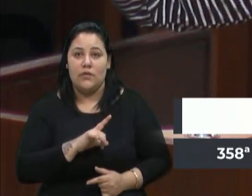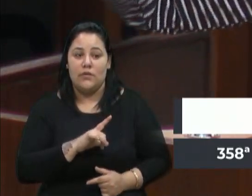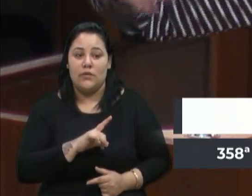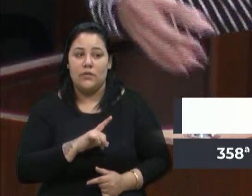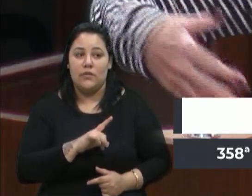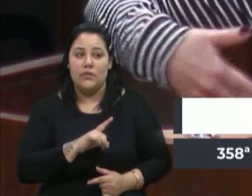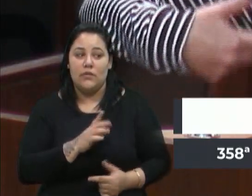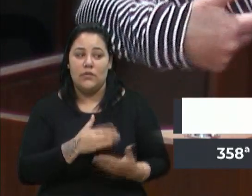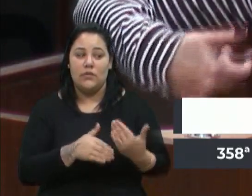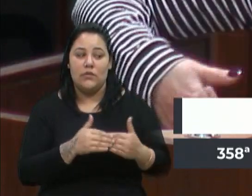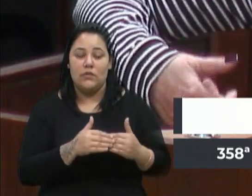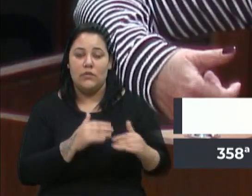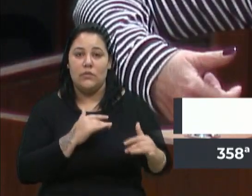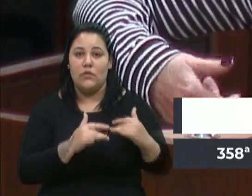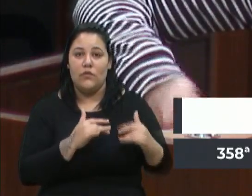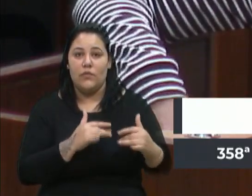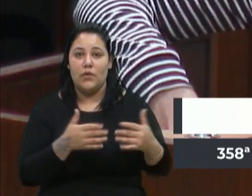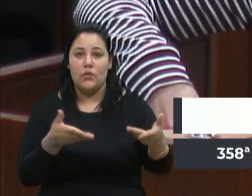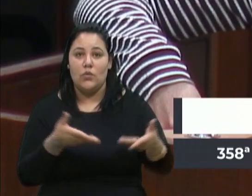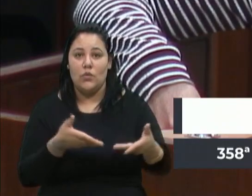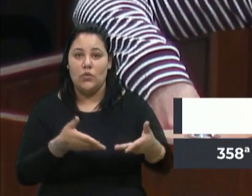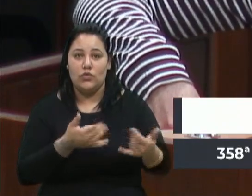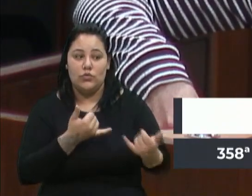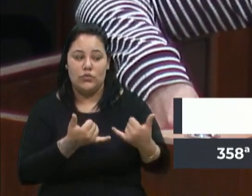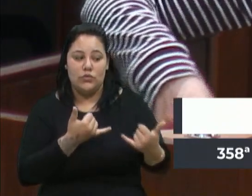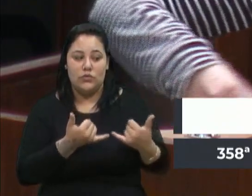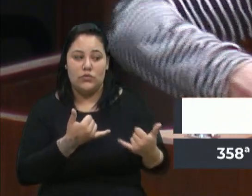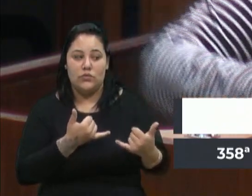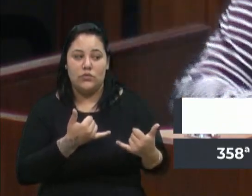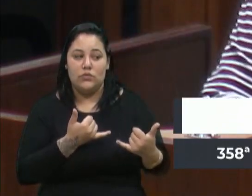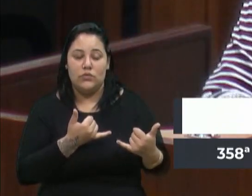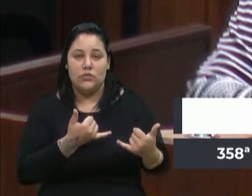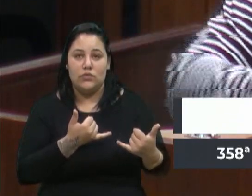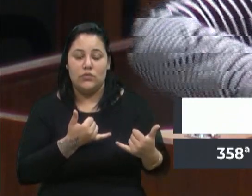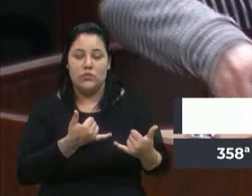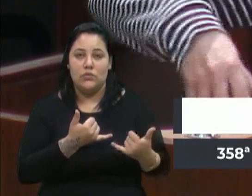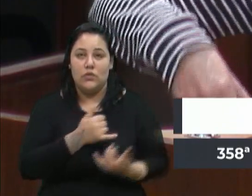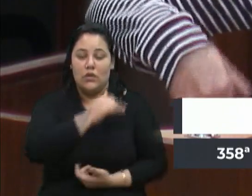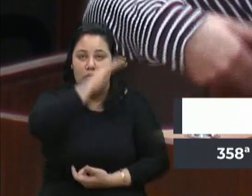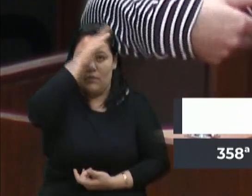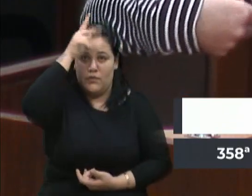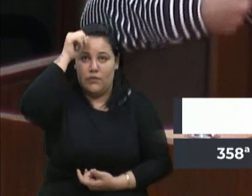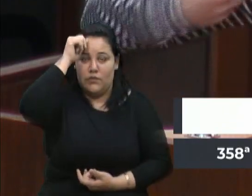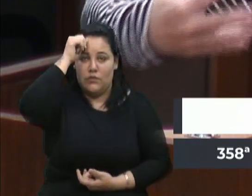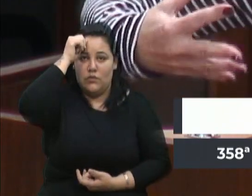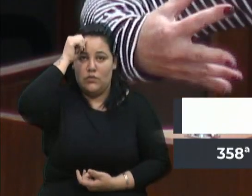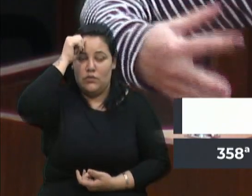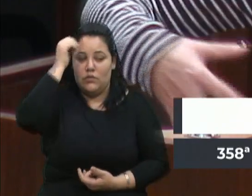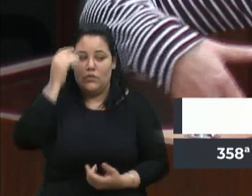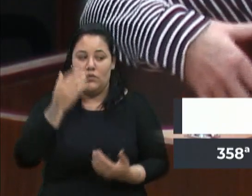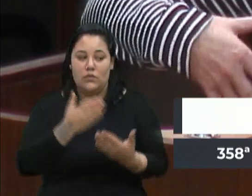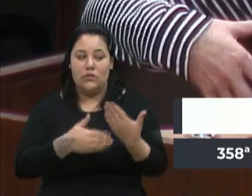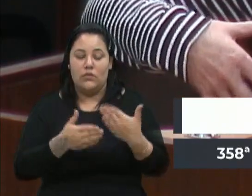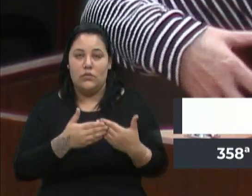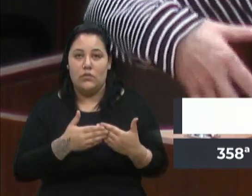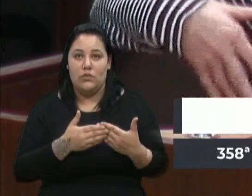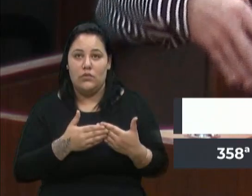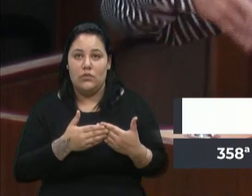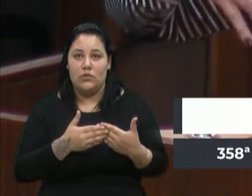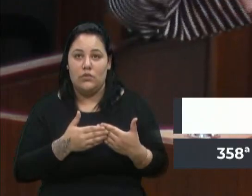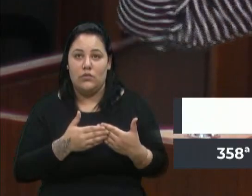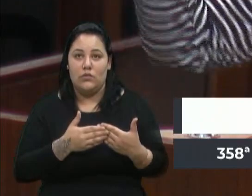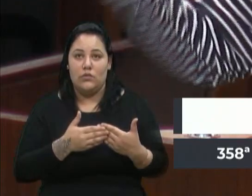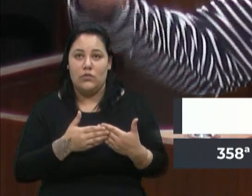esse movimento, hoje, por exemplo, a prefeitura e todas